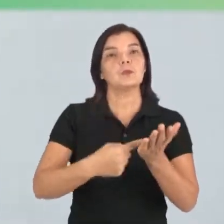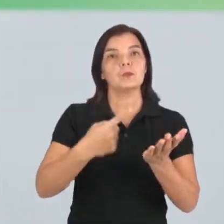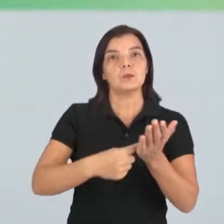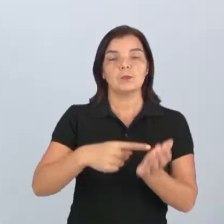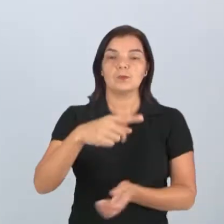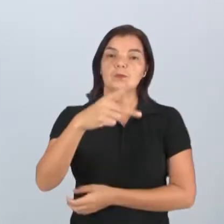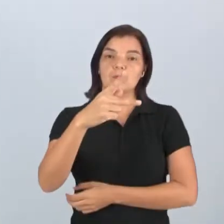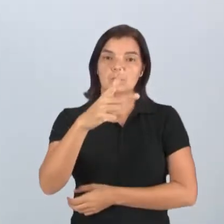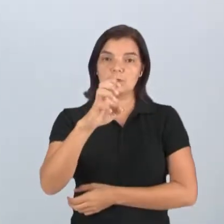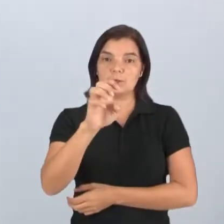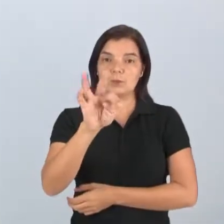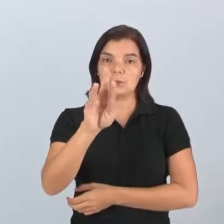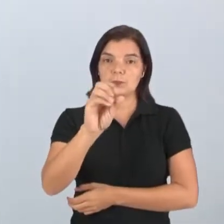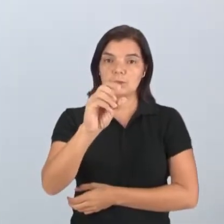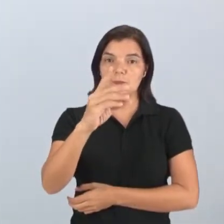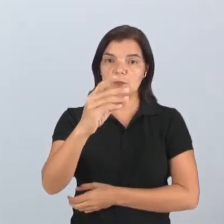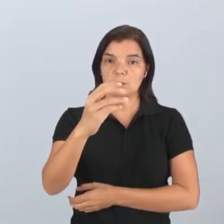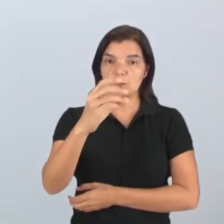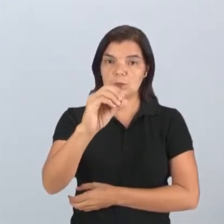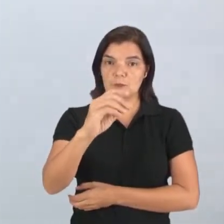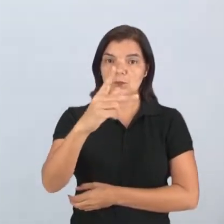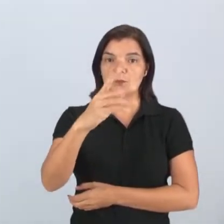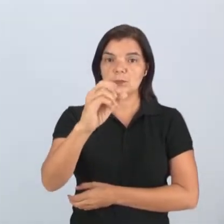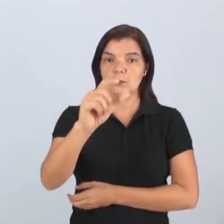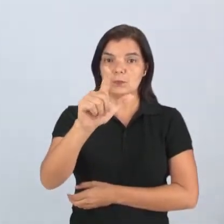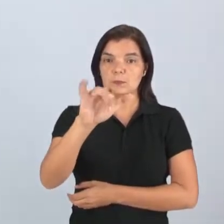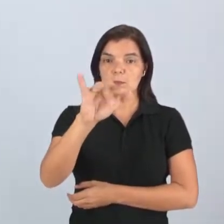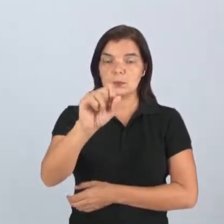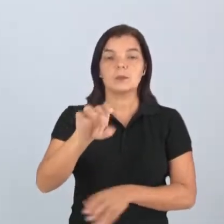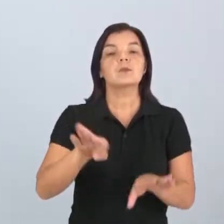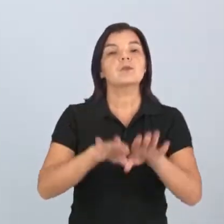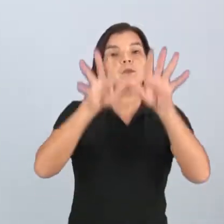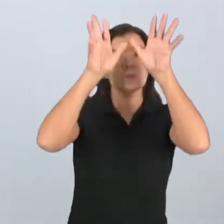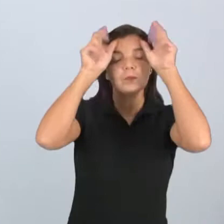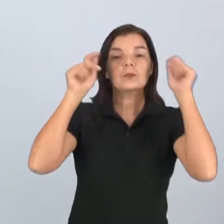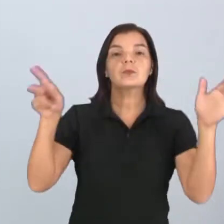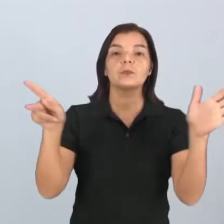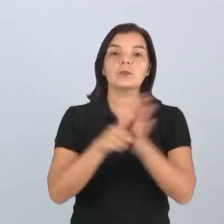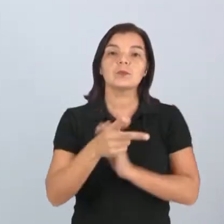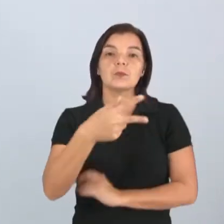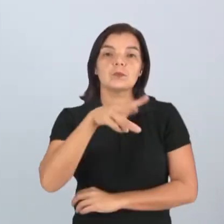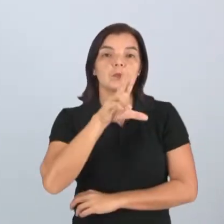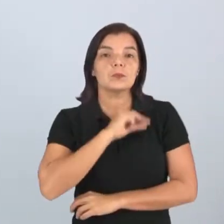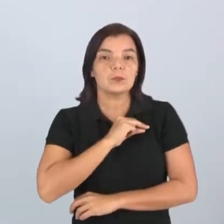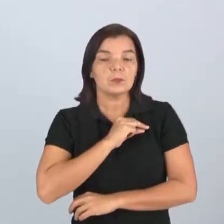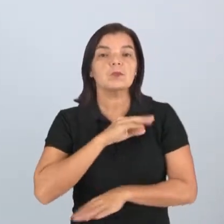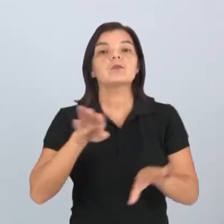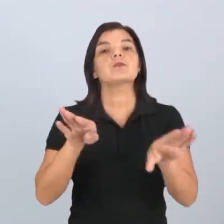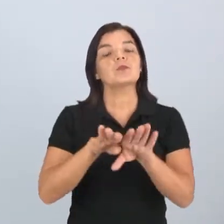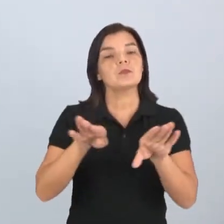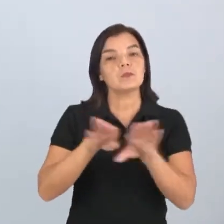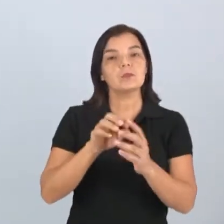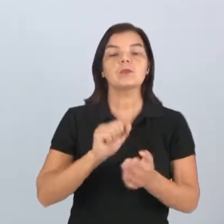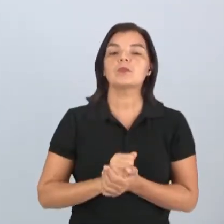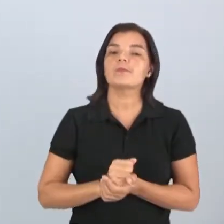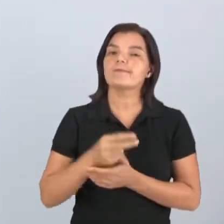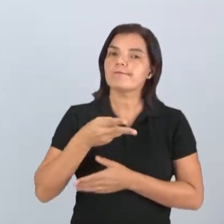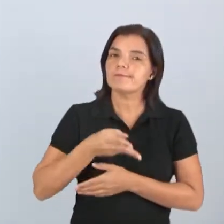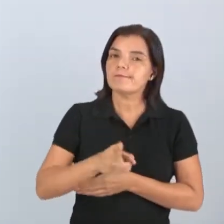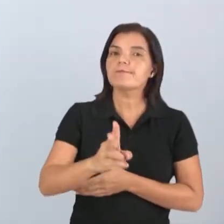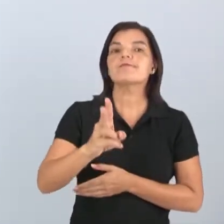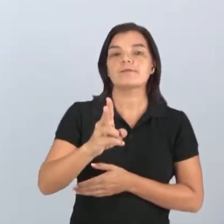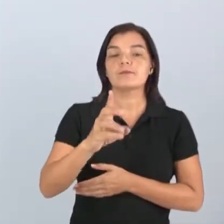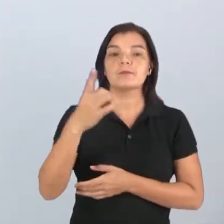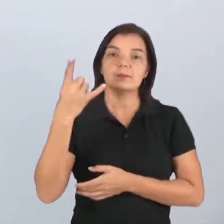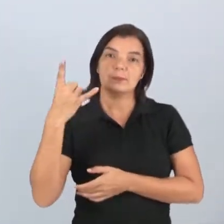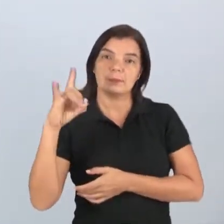Petrópolis. Originalmente, o território do Acre pertenceria aos espanhóis, e pertenceria, consequentemente, aos